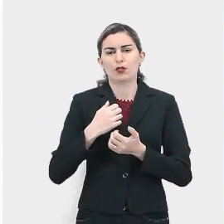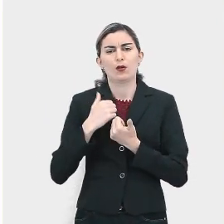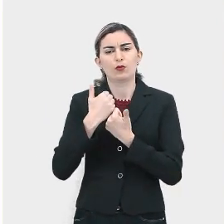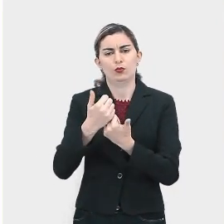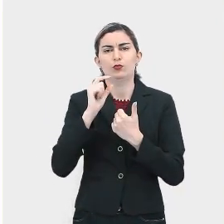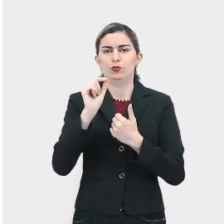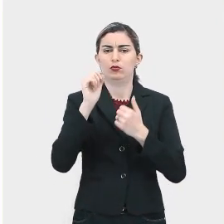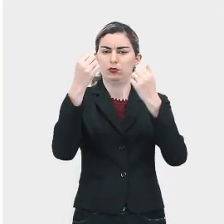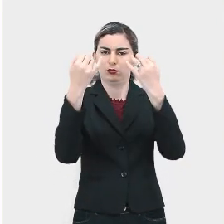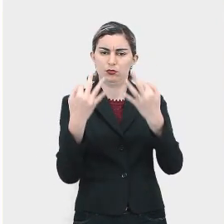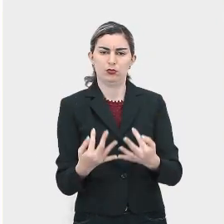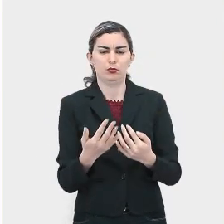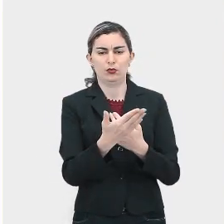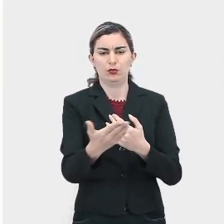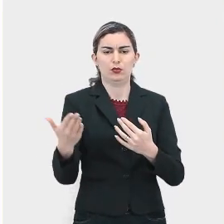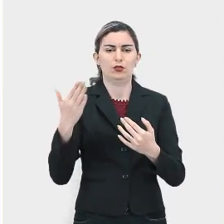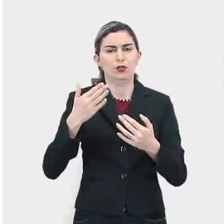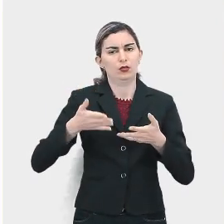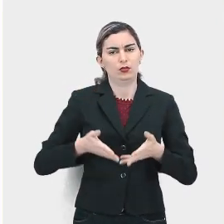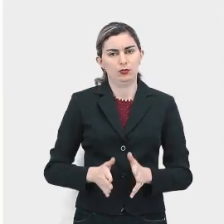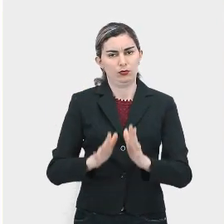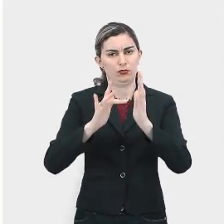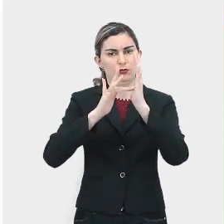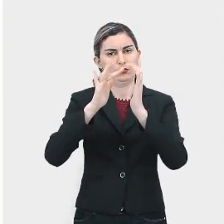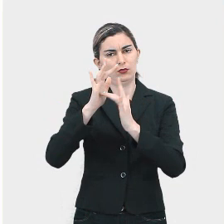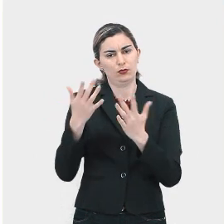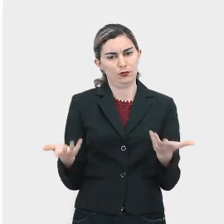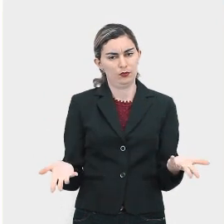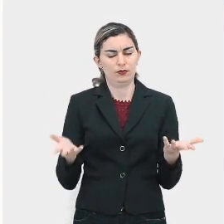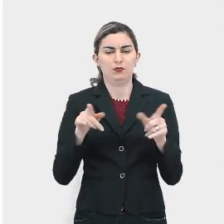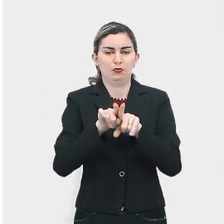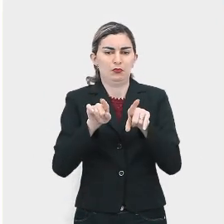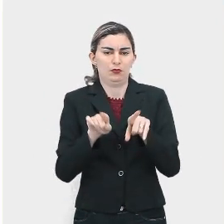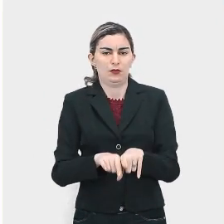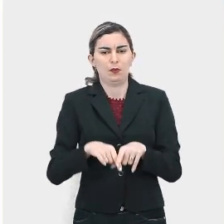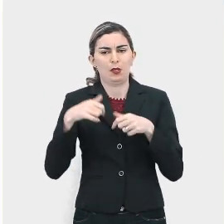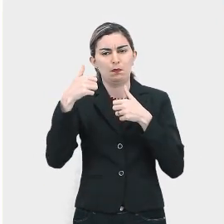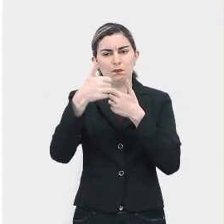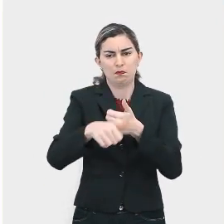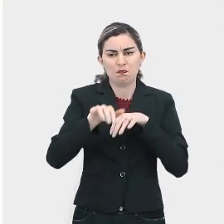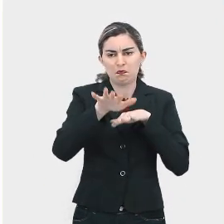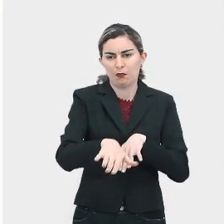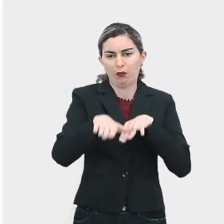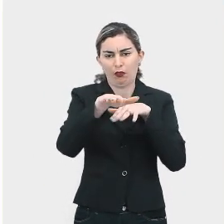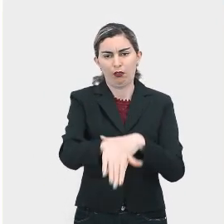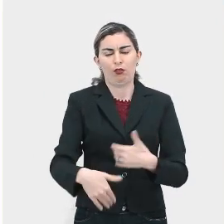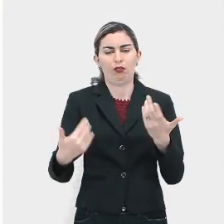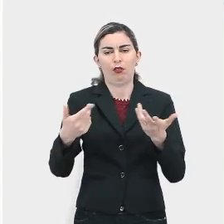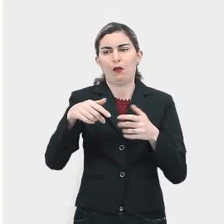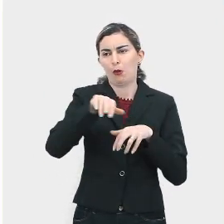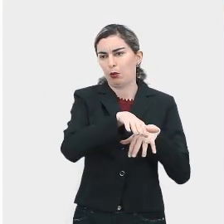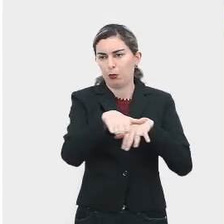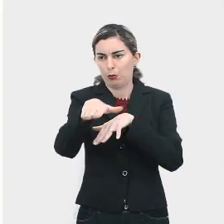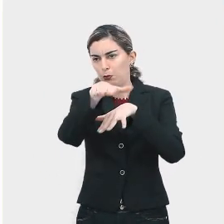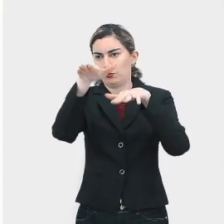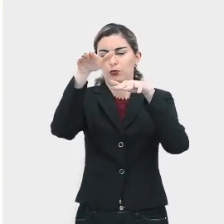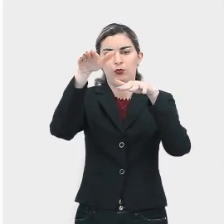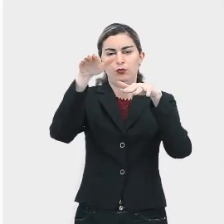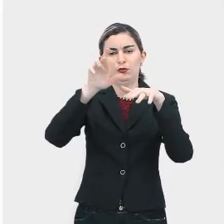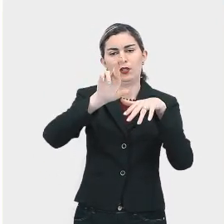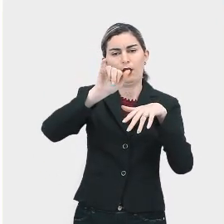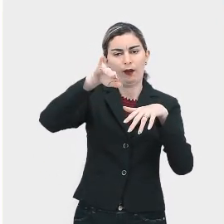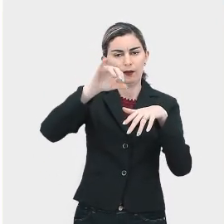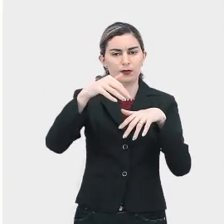menino Jesus e também a peregrinação dos reis magos até o menino, conforme eu falei para vocês nas